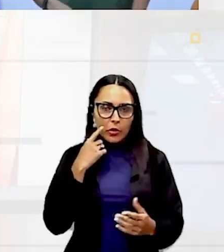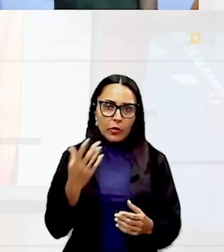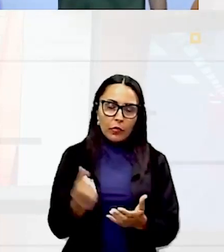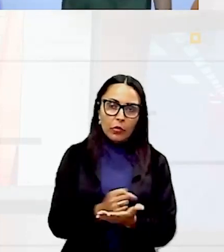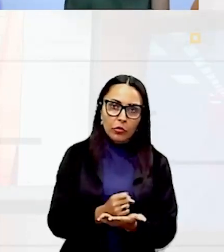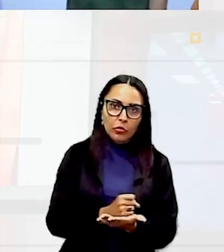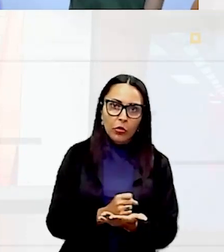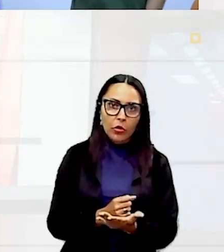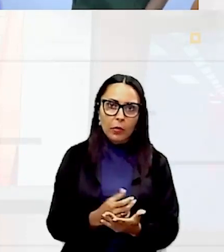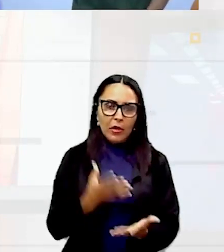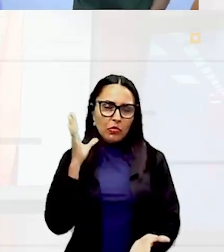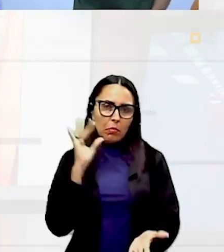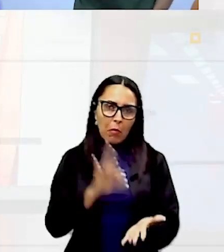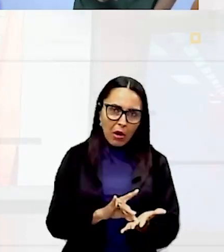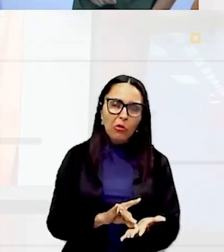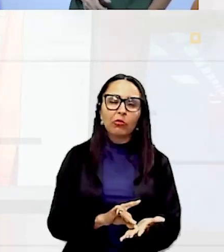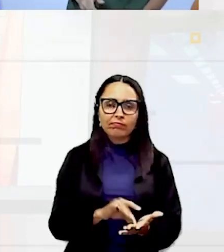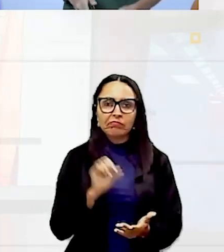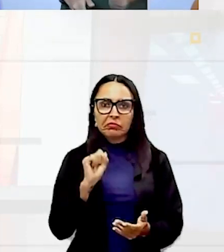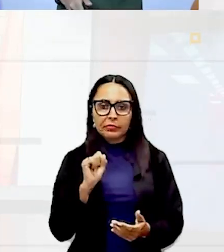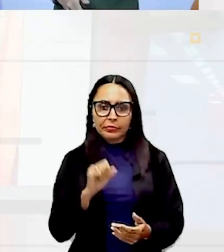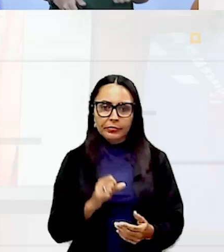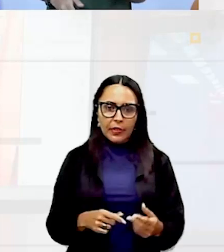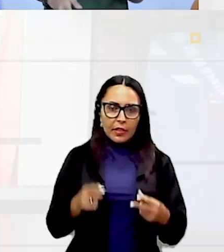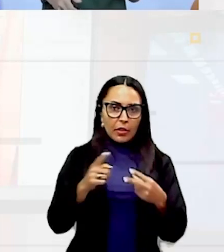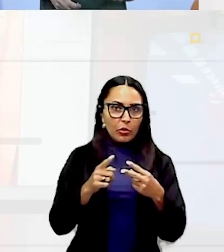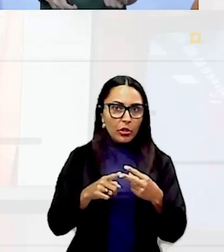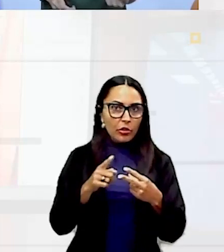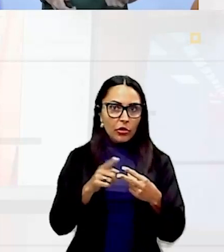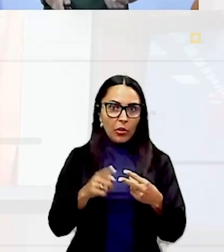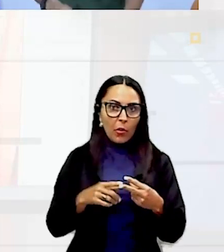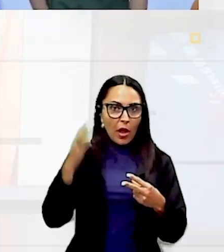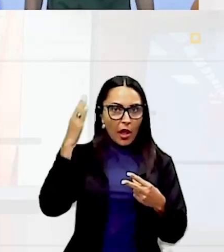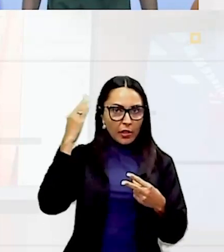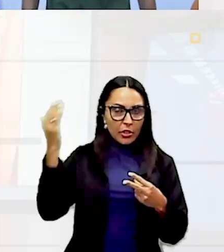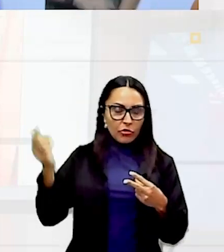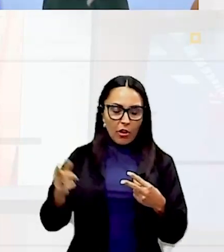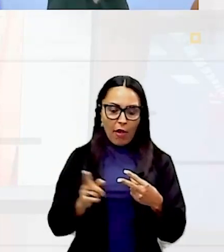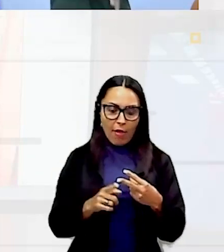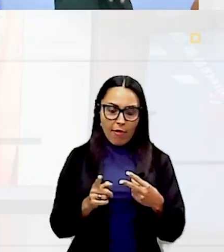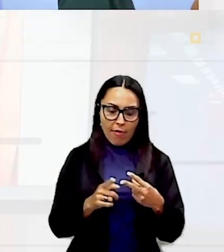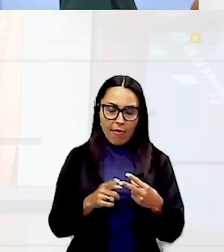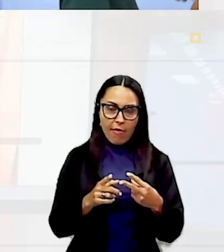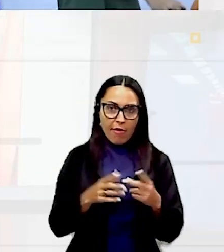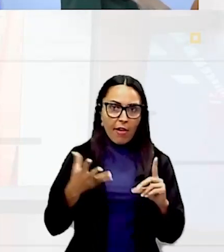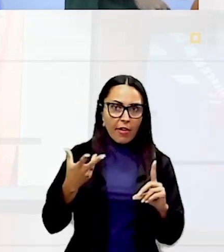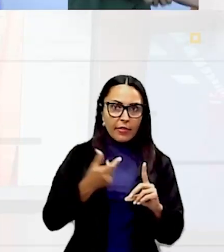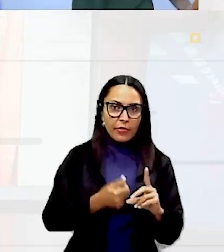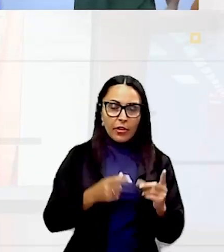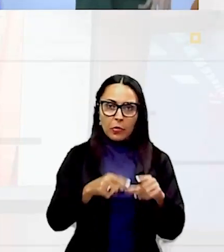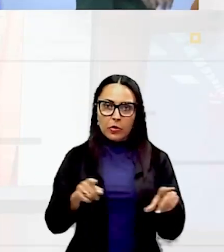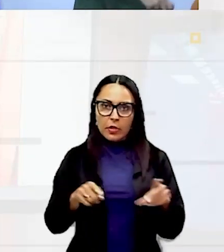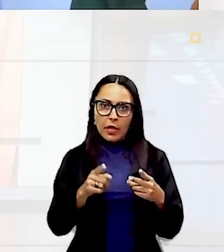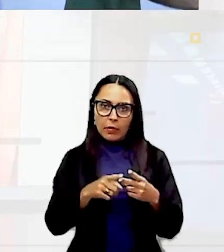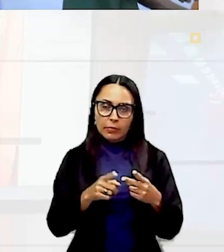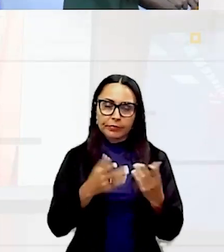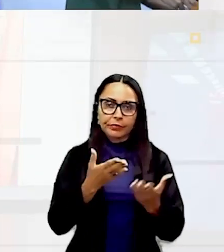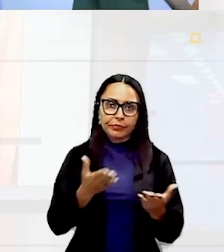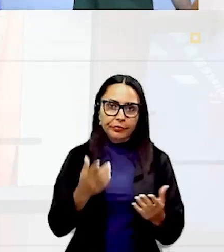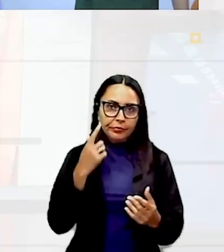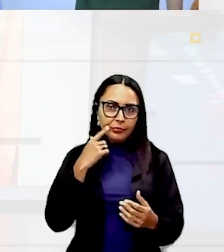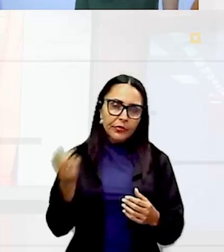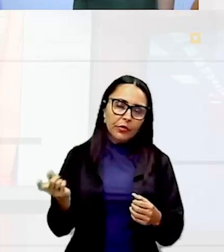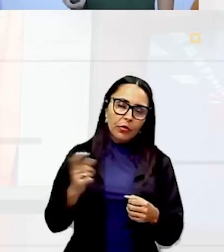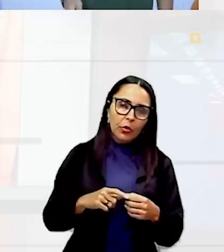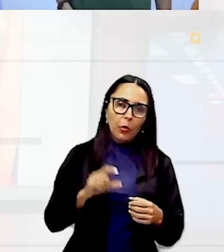que realmente mais marcou nessas duas questões, questão artística e musical. Enfim, voltando mais para a